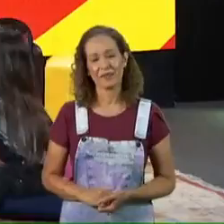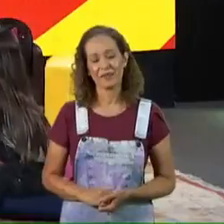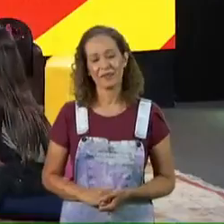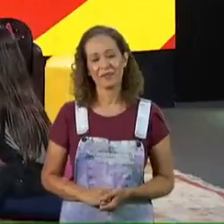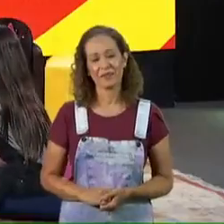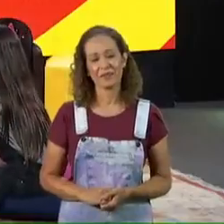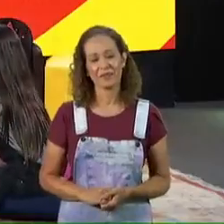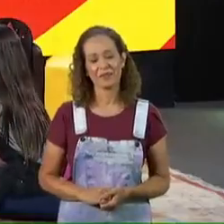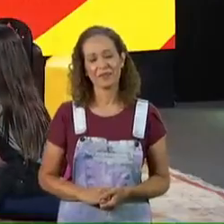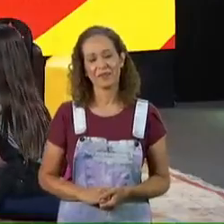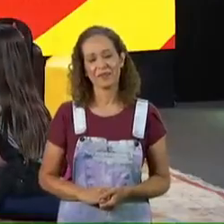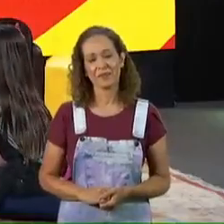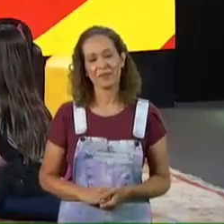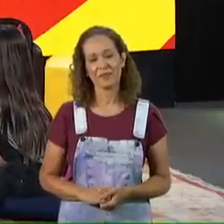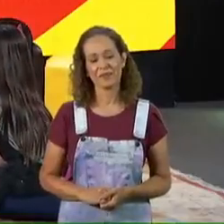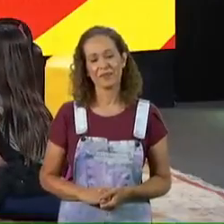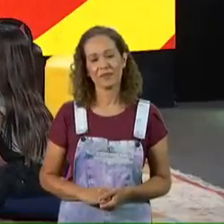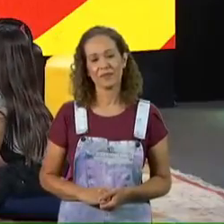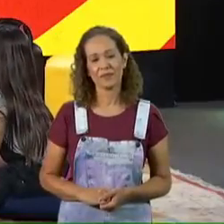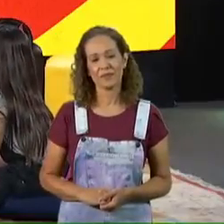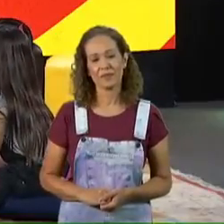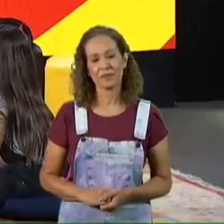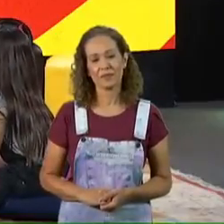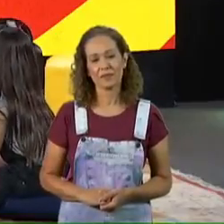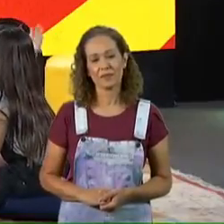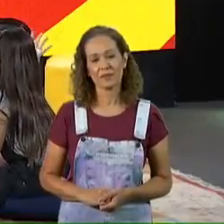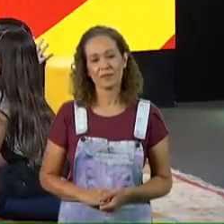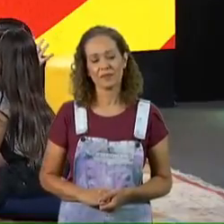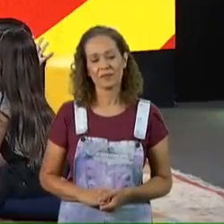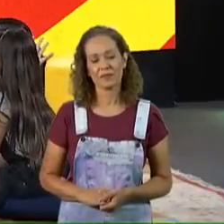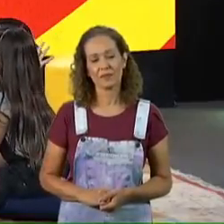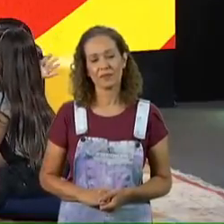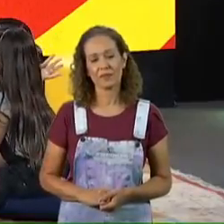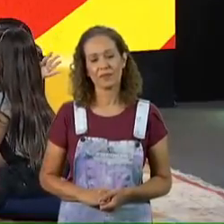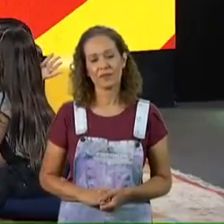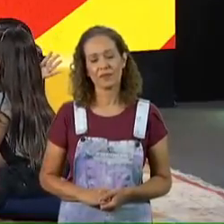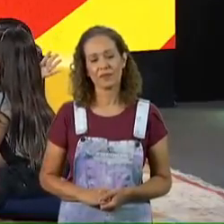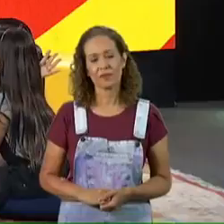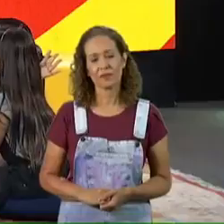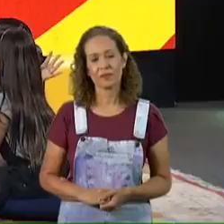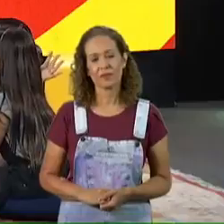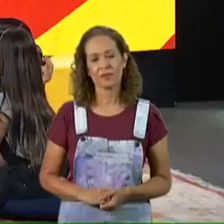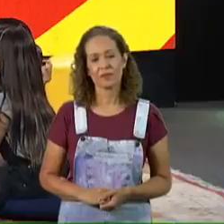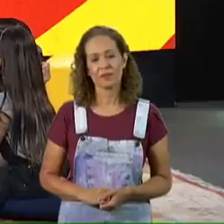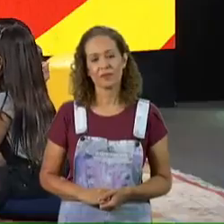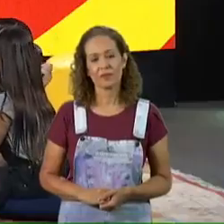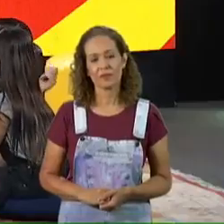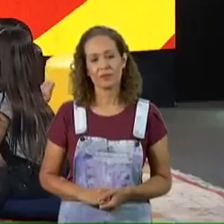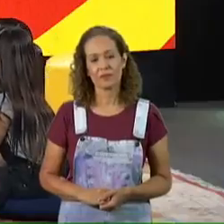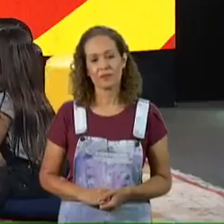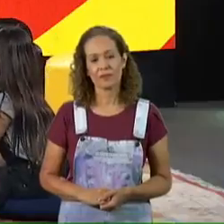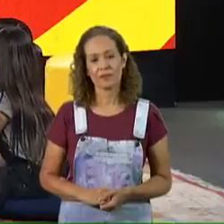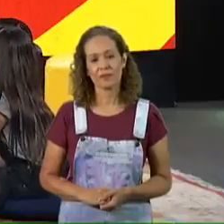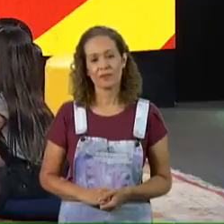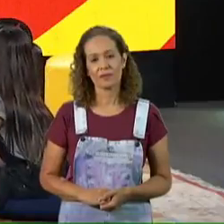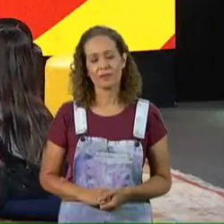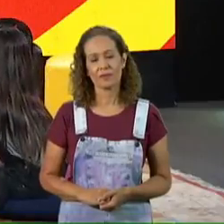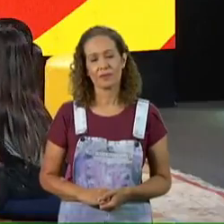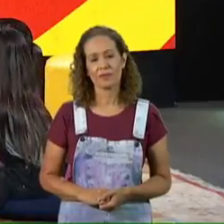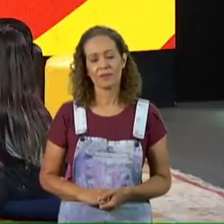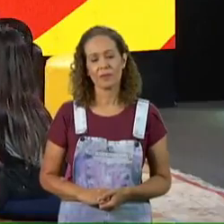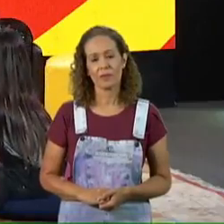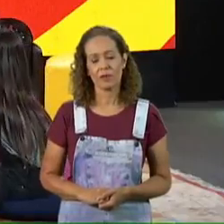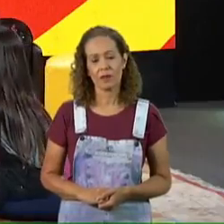Vai, não podia ter filho. Gente do céu, peraí. Se ela falar o nome agora e estiver errada, não. Eu não lembro o